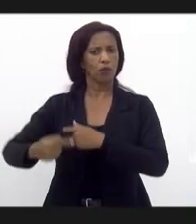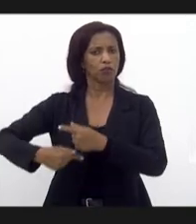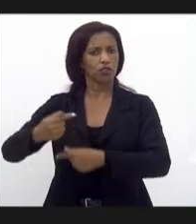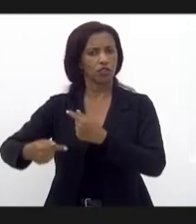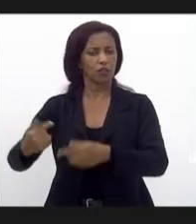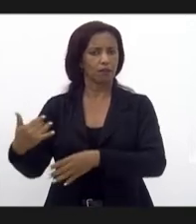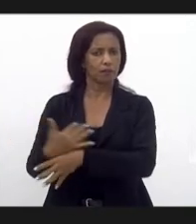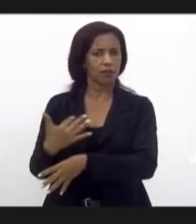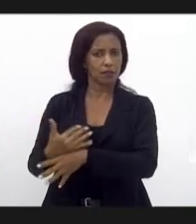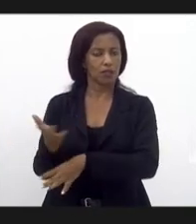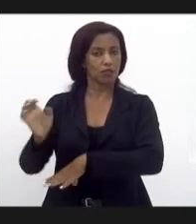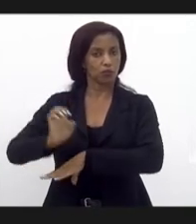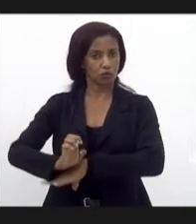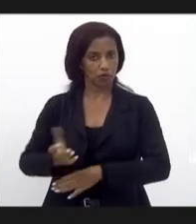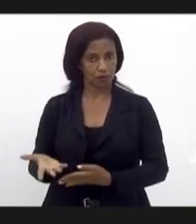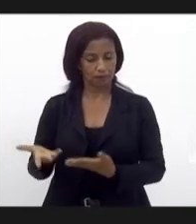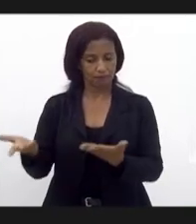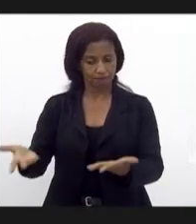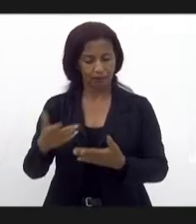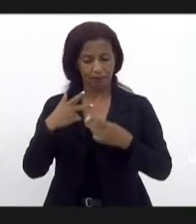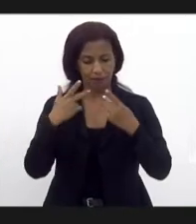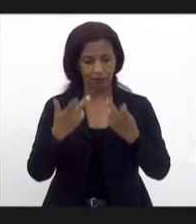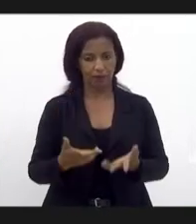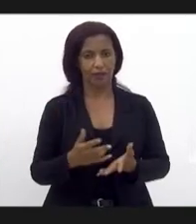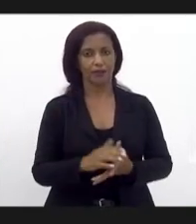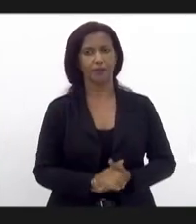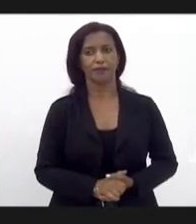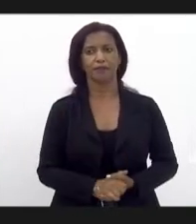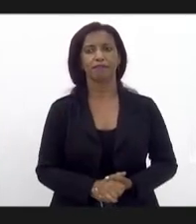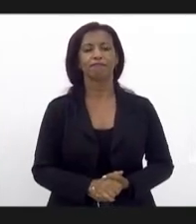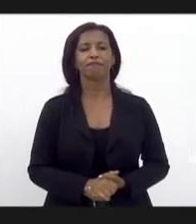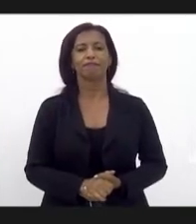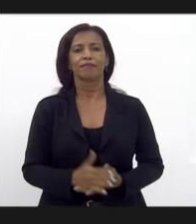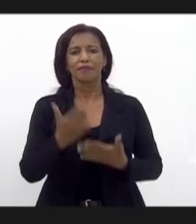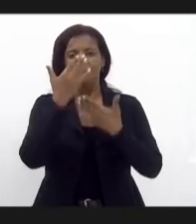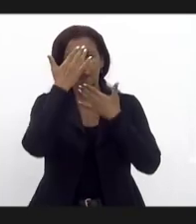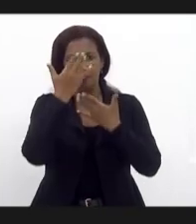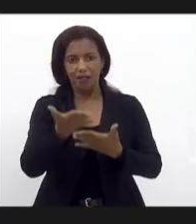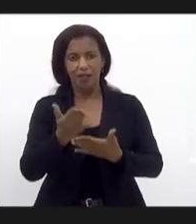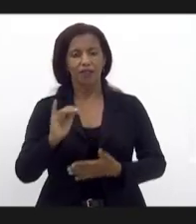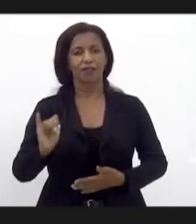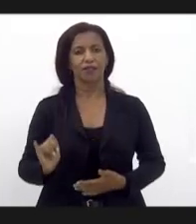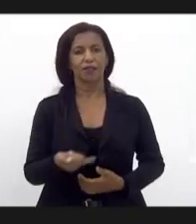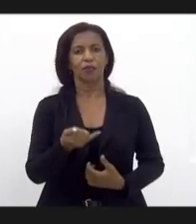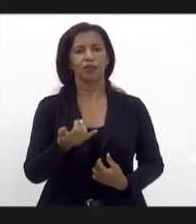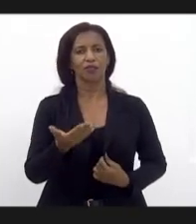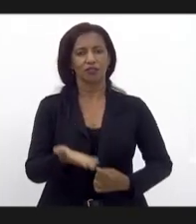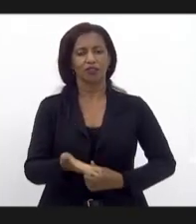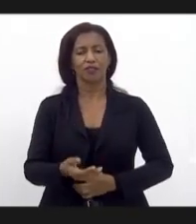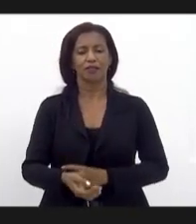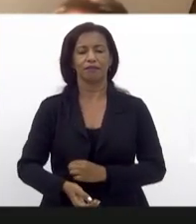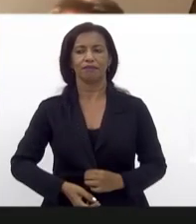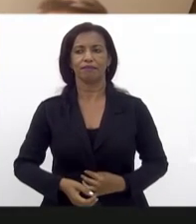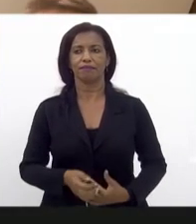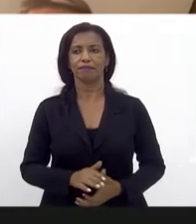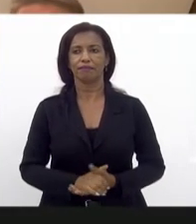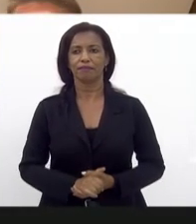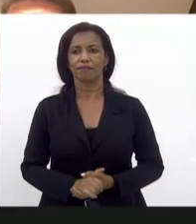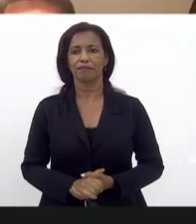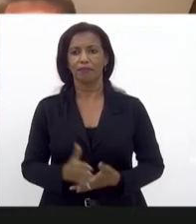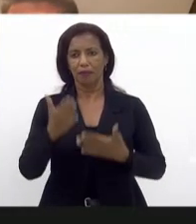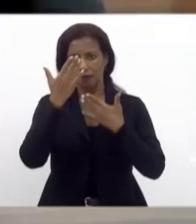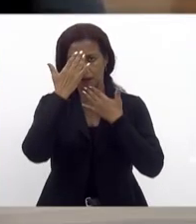nossa cidade, para o nosso estado. Eram esses os meus comentários. E agradeço mais uma vez a oportunidade de estar aqui com vocês.